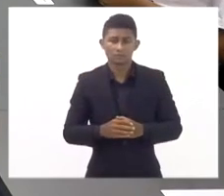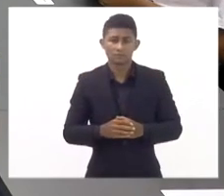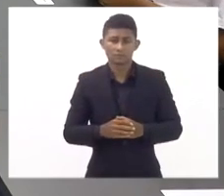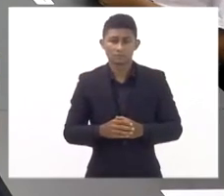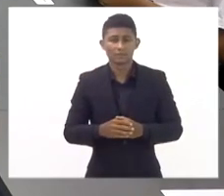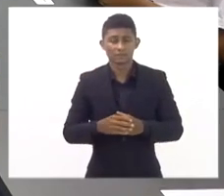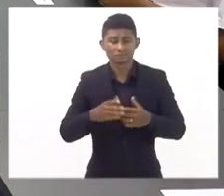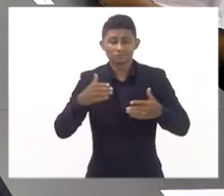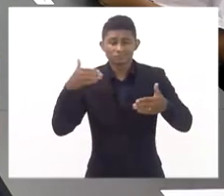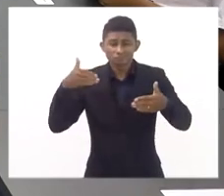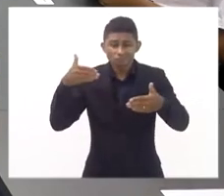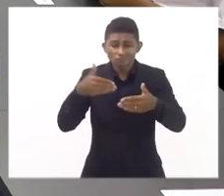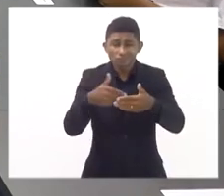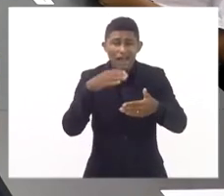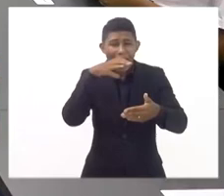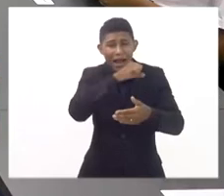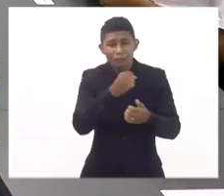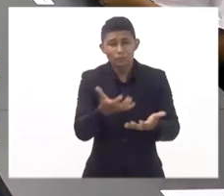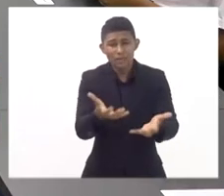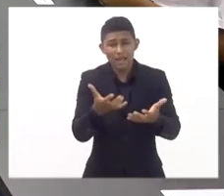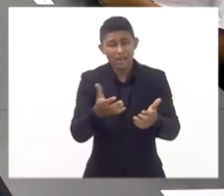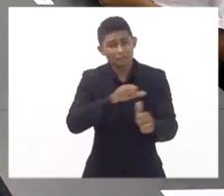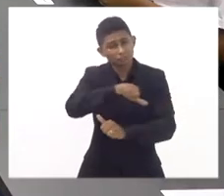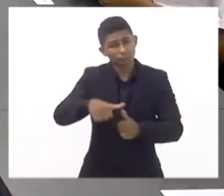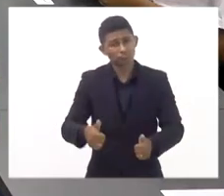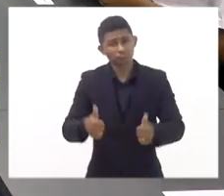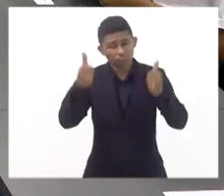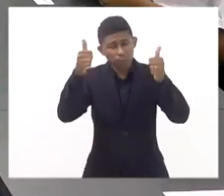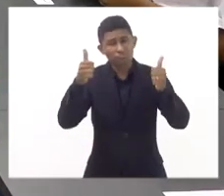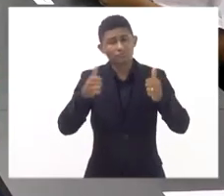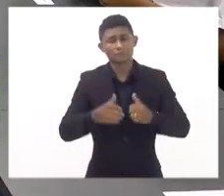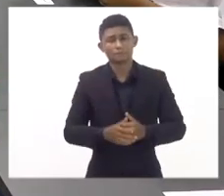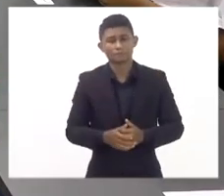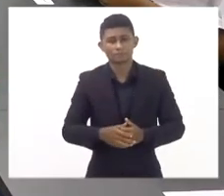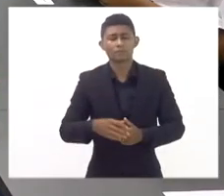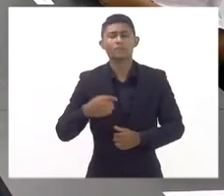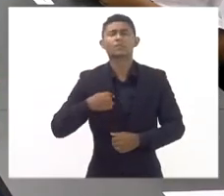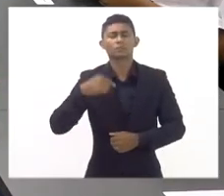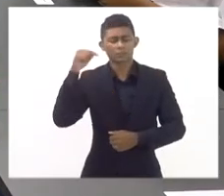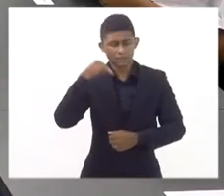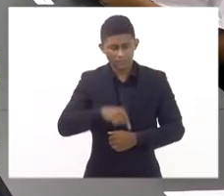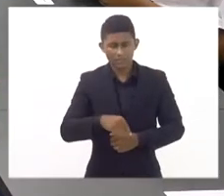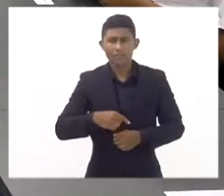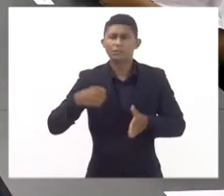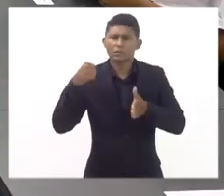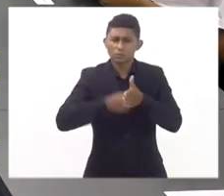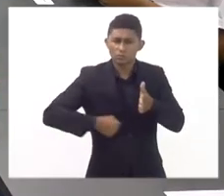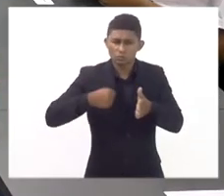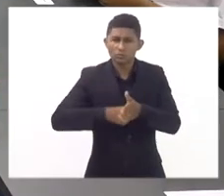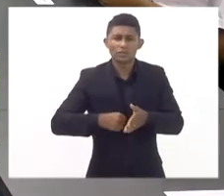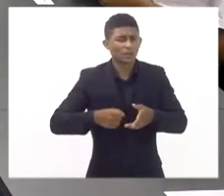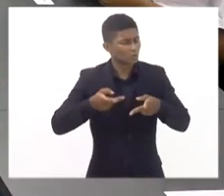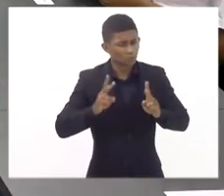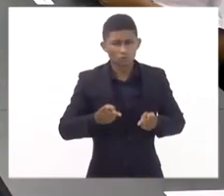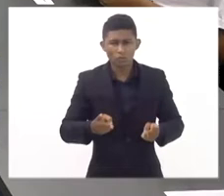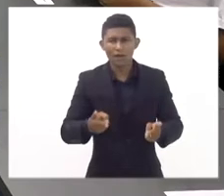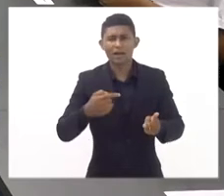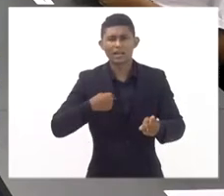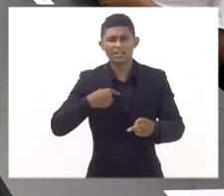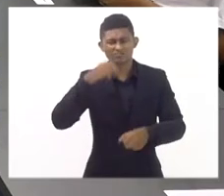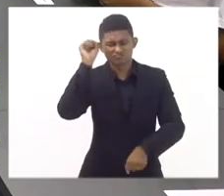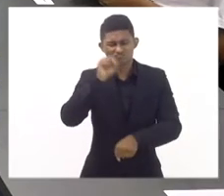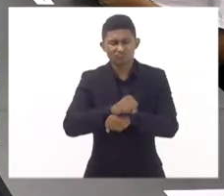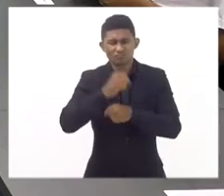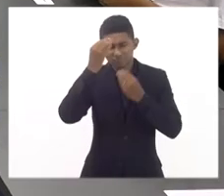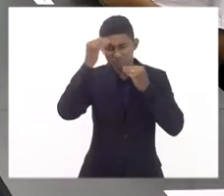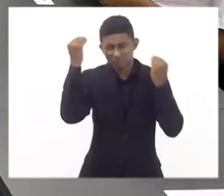muito breve. Tá? Estou aqui e não vou parar até que isso aconteça. Eu me alegro